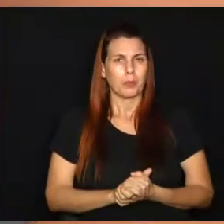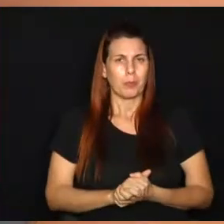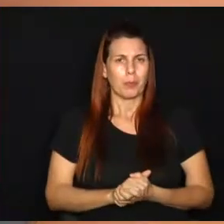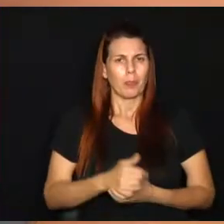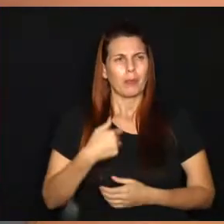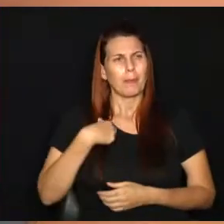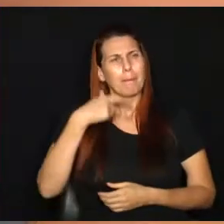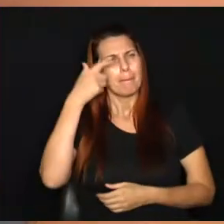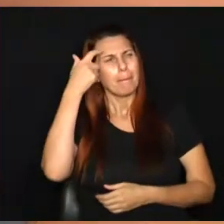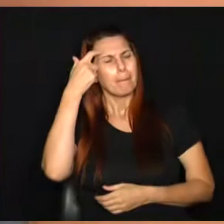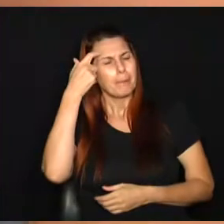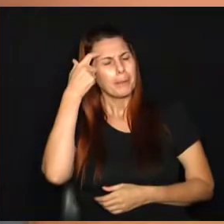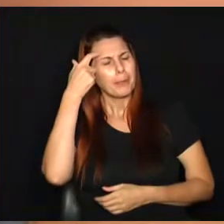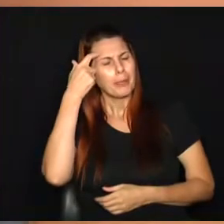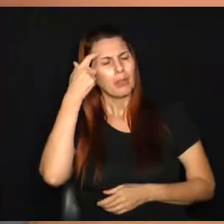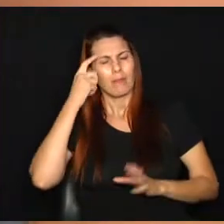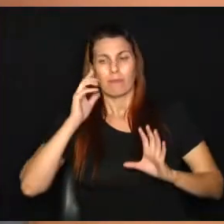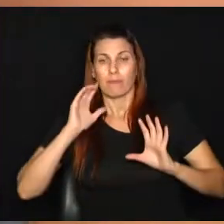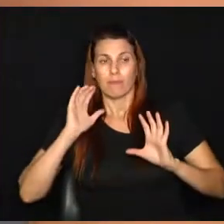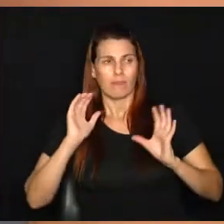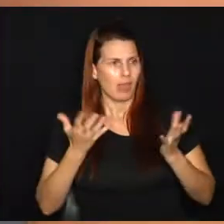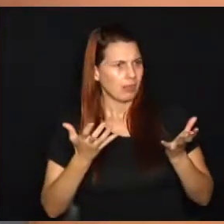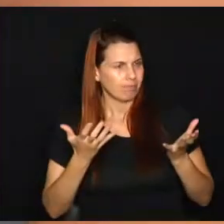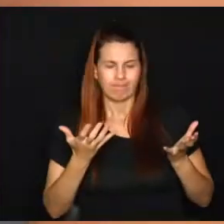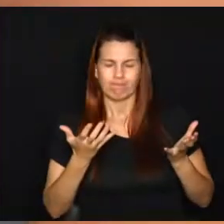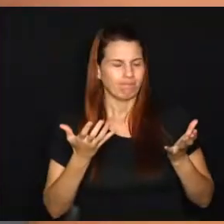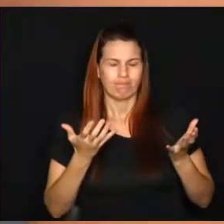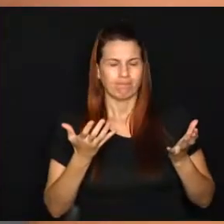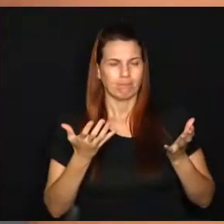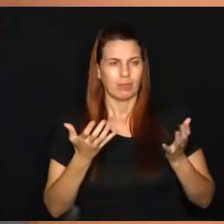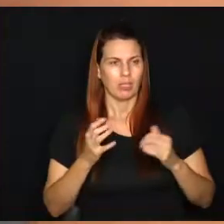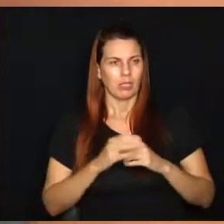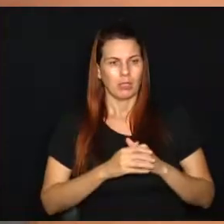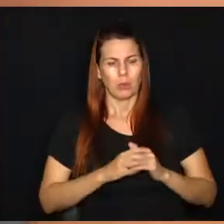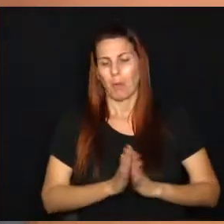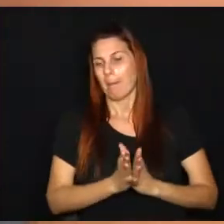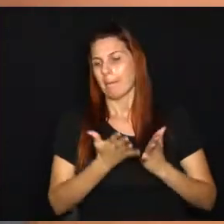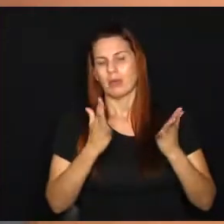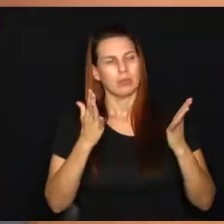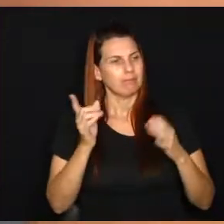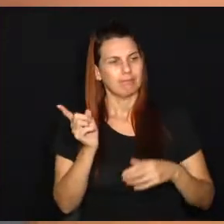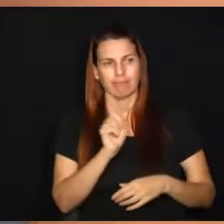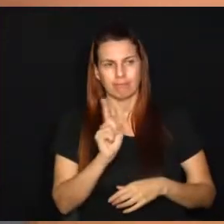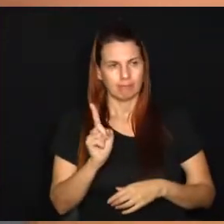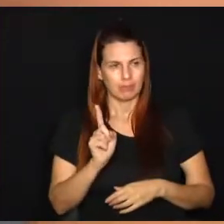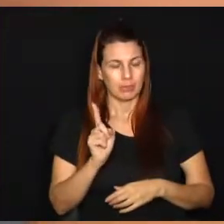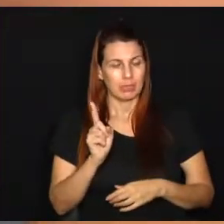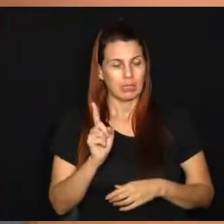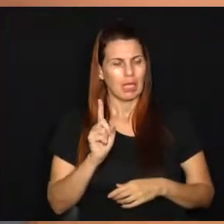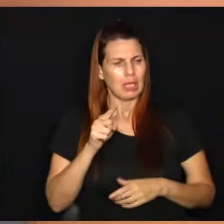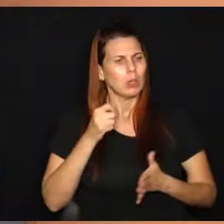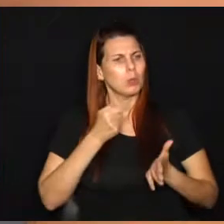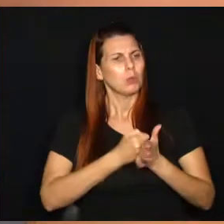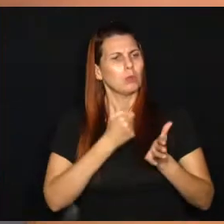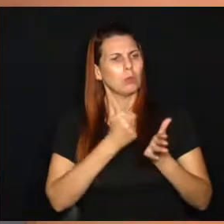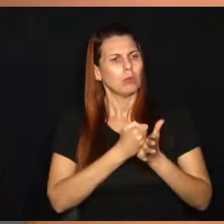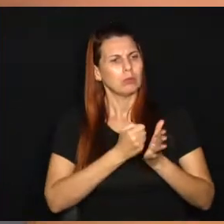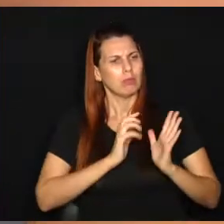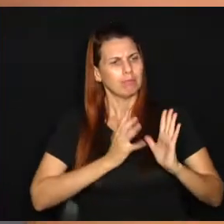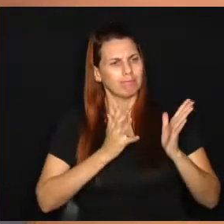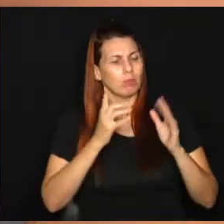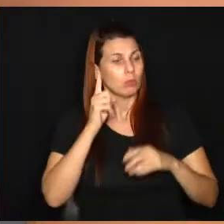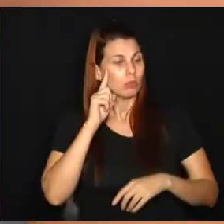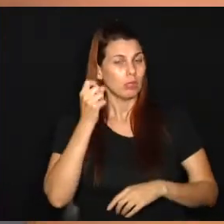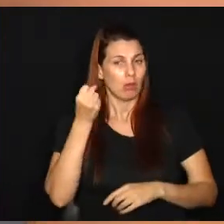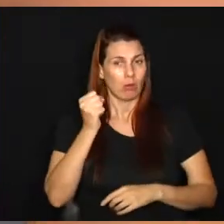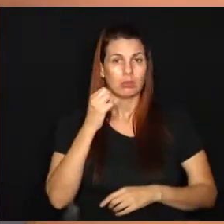refletir que não é um dia de festa, não é uma comemoração de festa, mas é uma comemoração de luta, o 8 de